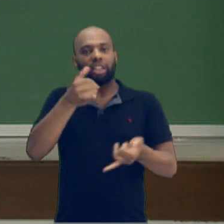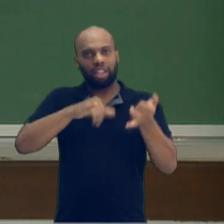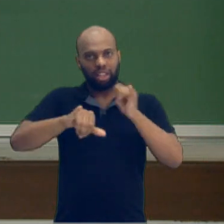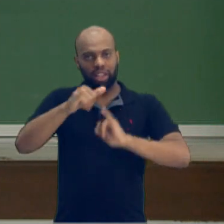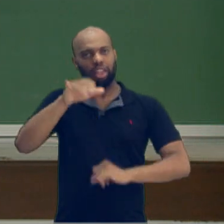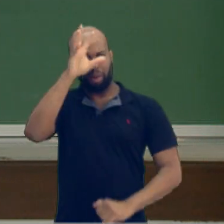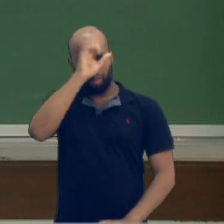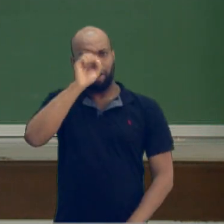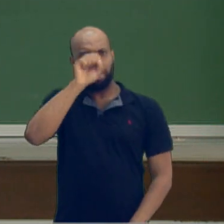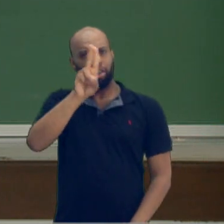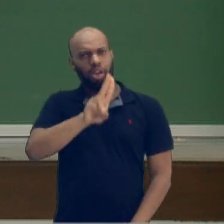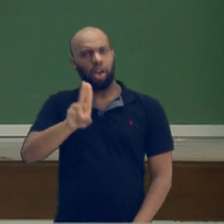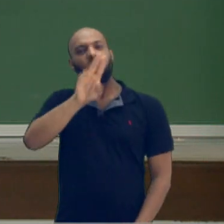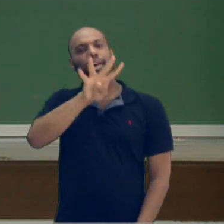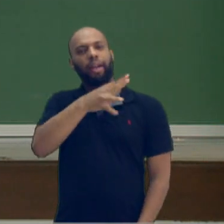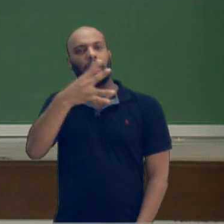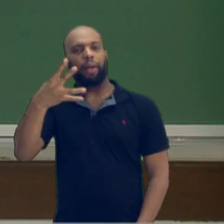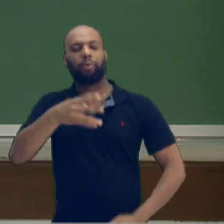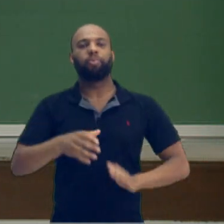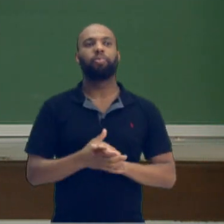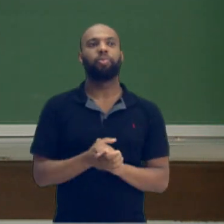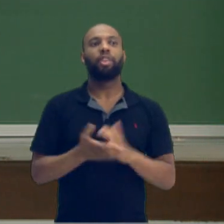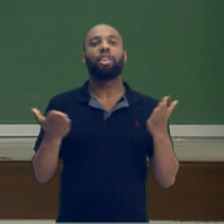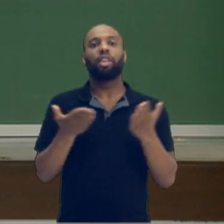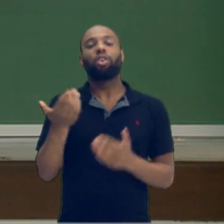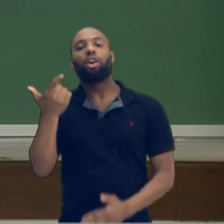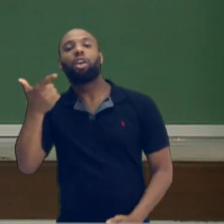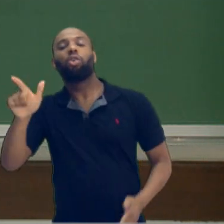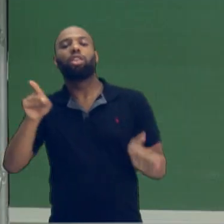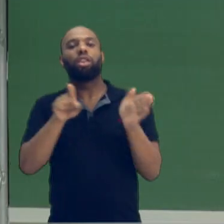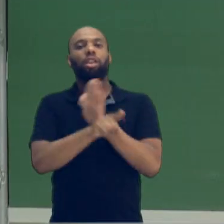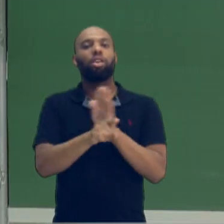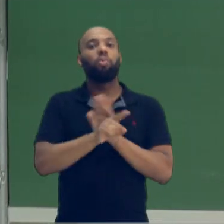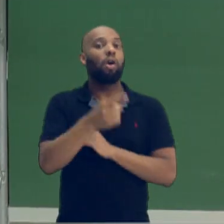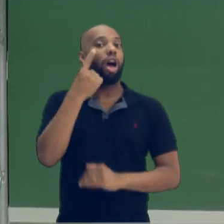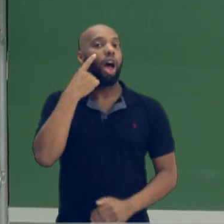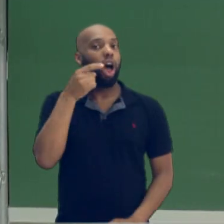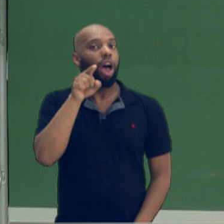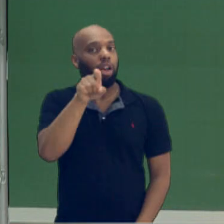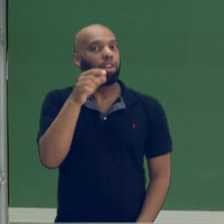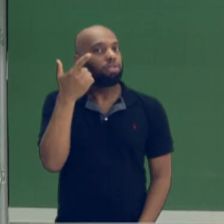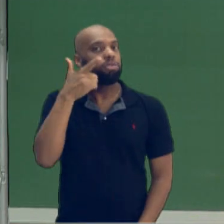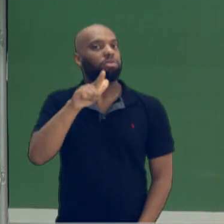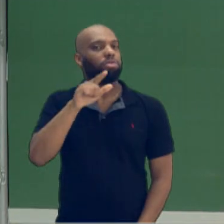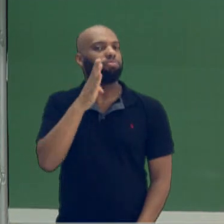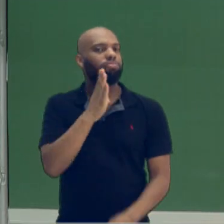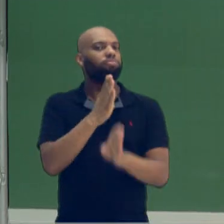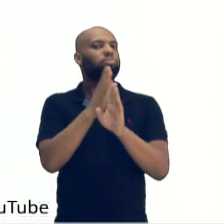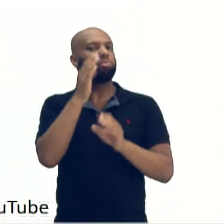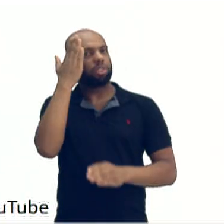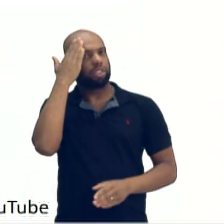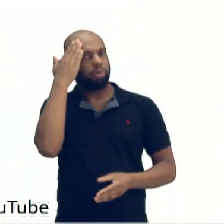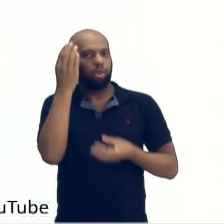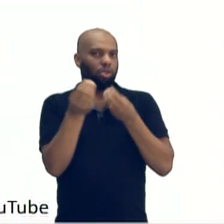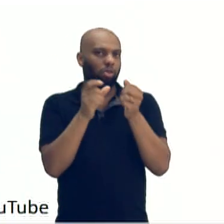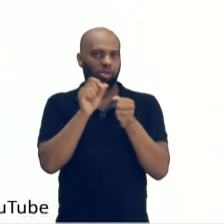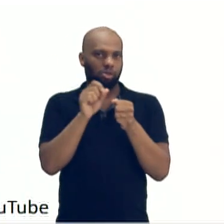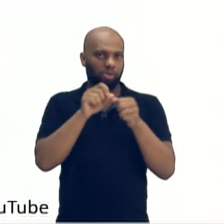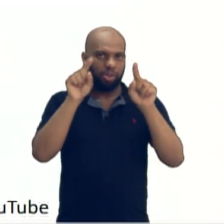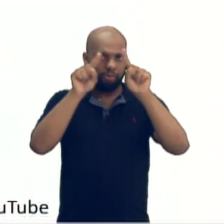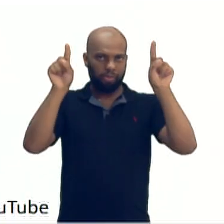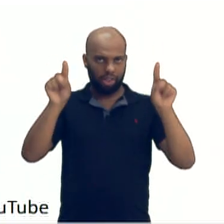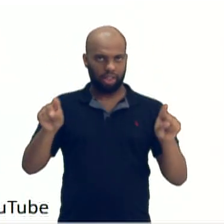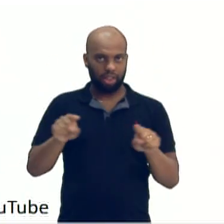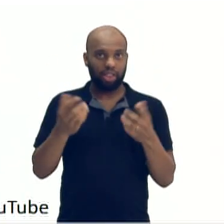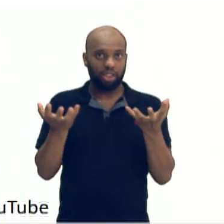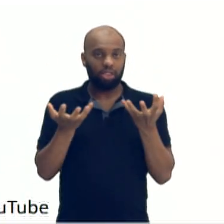as tabelas. Bom, vou fazer mais um exercício para ver se vocês já estão craque na identificação de matrizes, tá? Agora eu quero que vocês me determinem